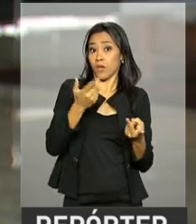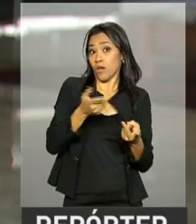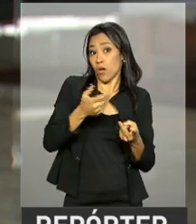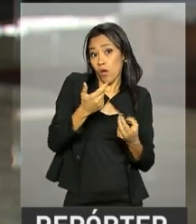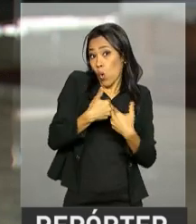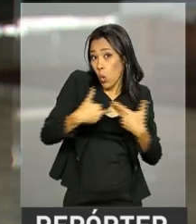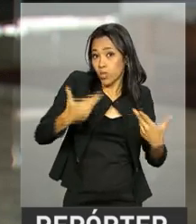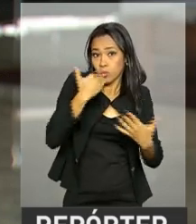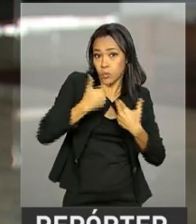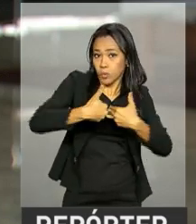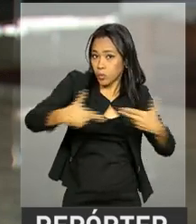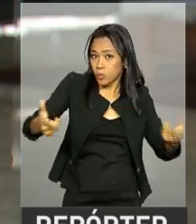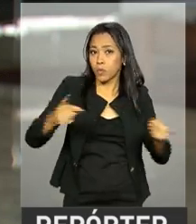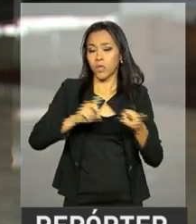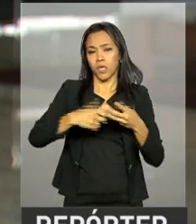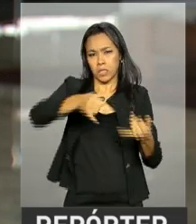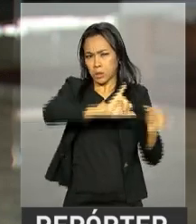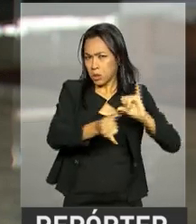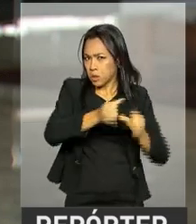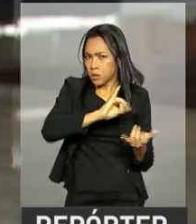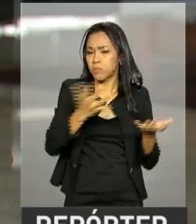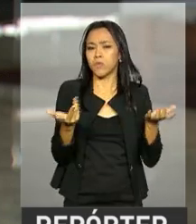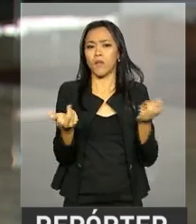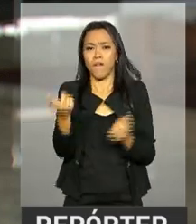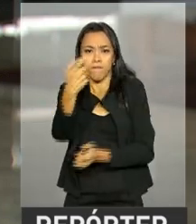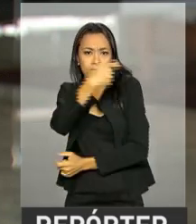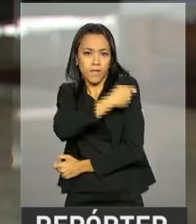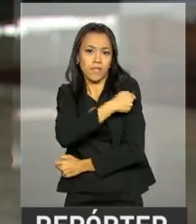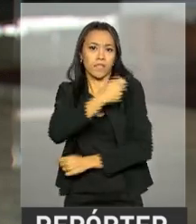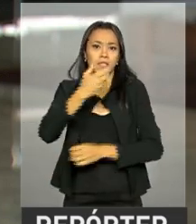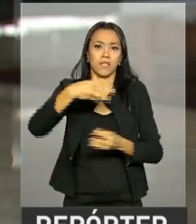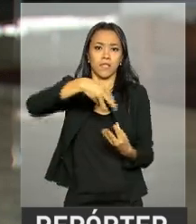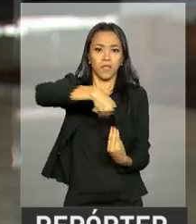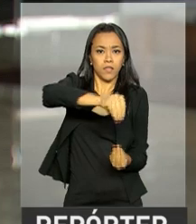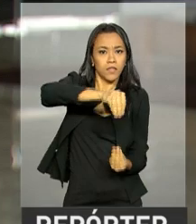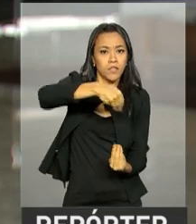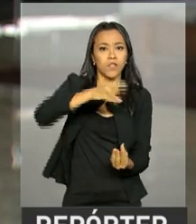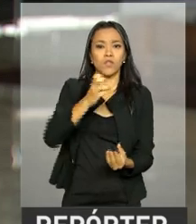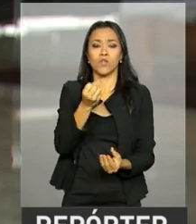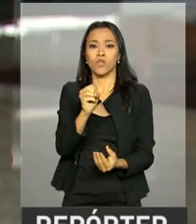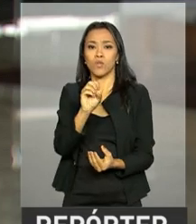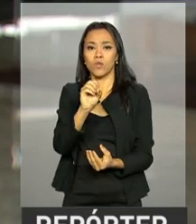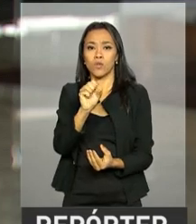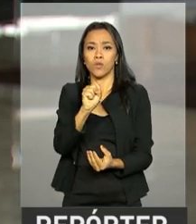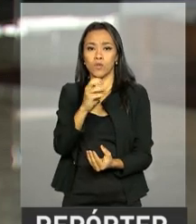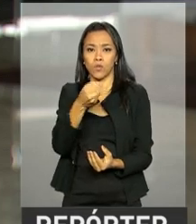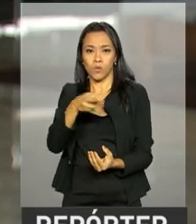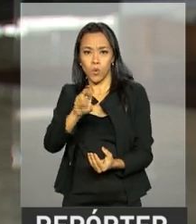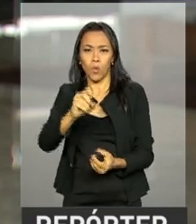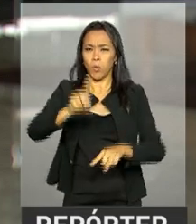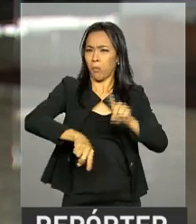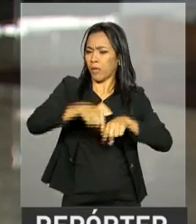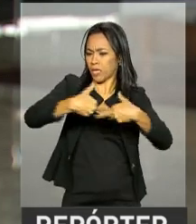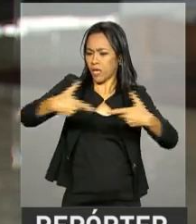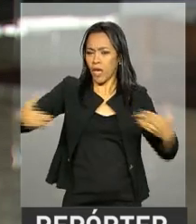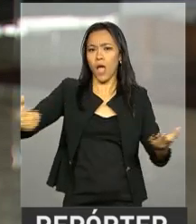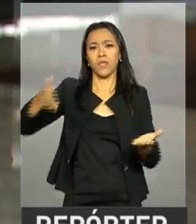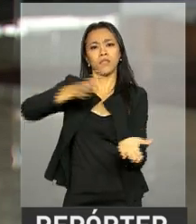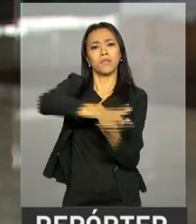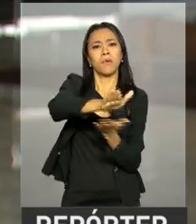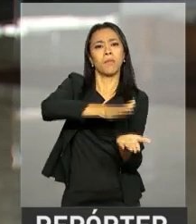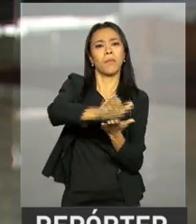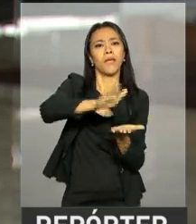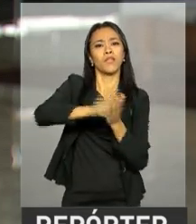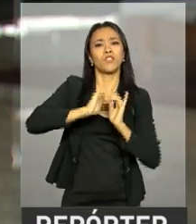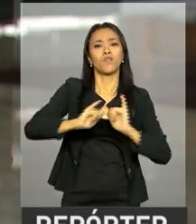ou não biológicos ou não vacinas soros kits calamidade equipamentos hospitais de campanha geradores e